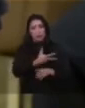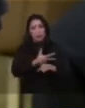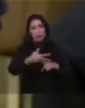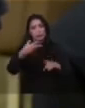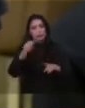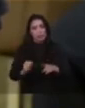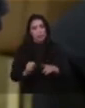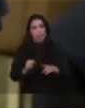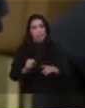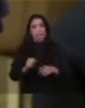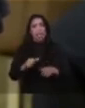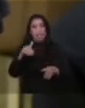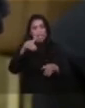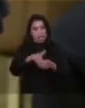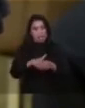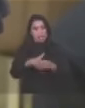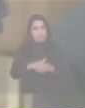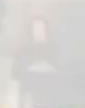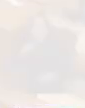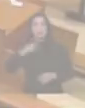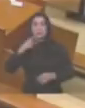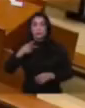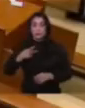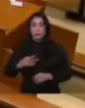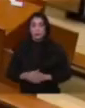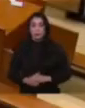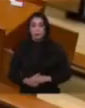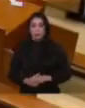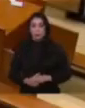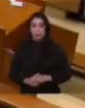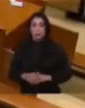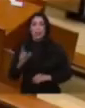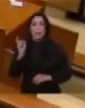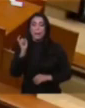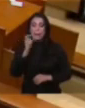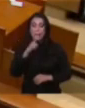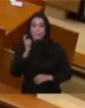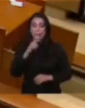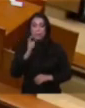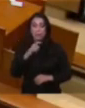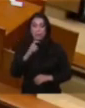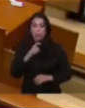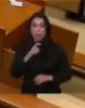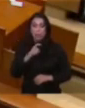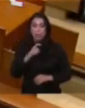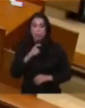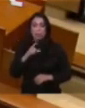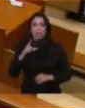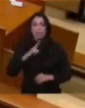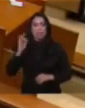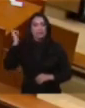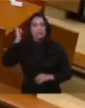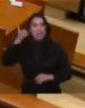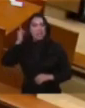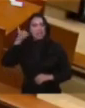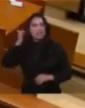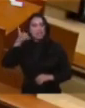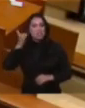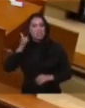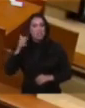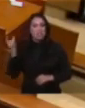toma. Isso é preocupante. A mentira dominou o país e as narrativas falsas